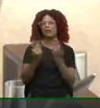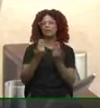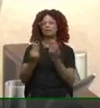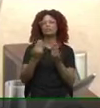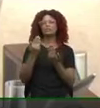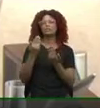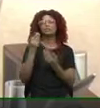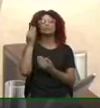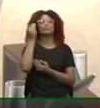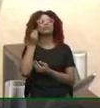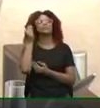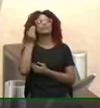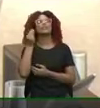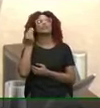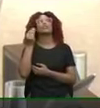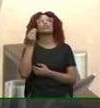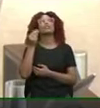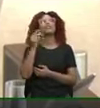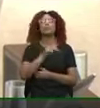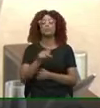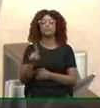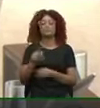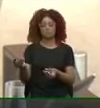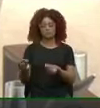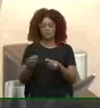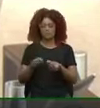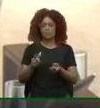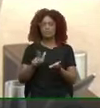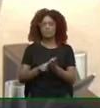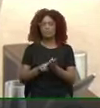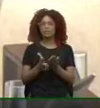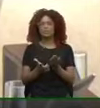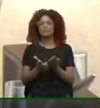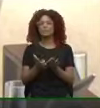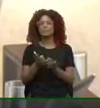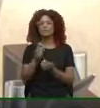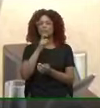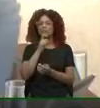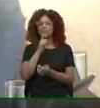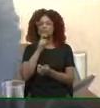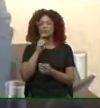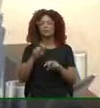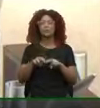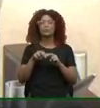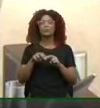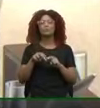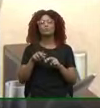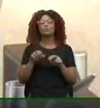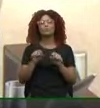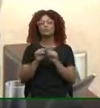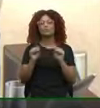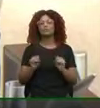até entendi. Uma professora pega uma pasta verde, por isso que a política, o sistema, e vocês não têm que ficar nesse contentamento